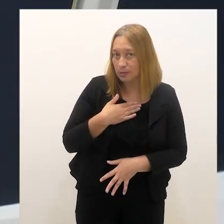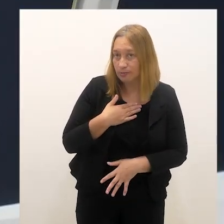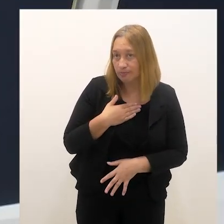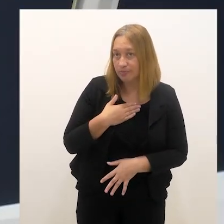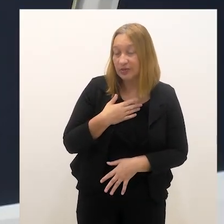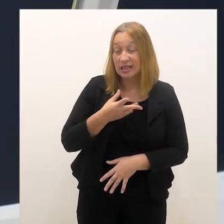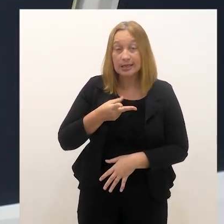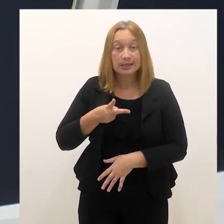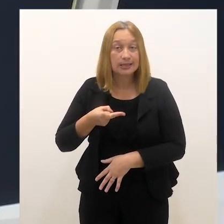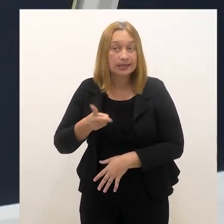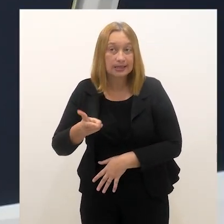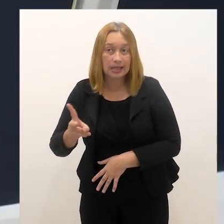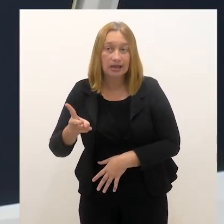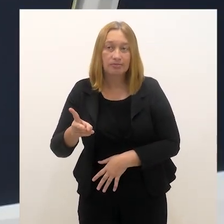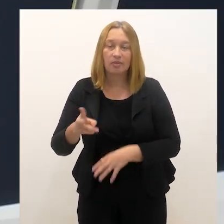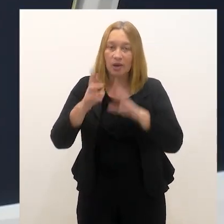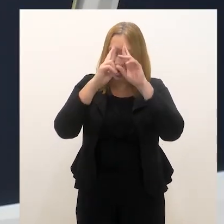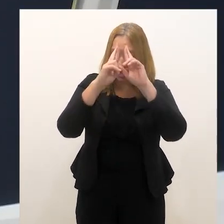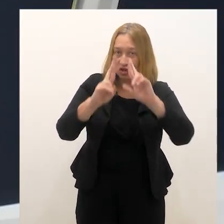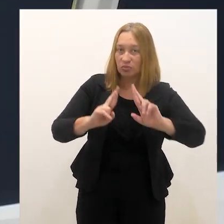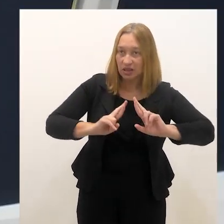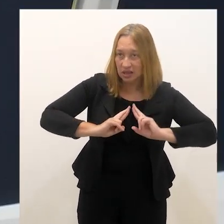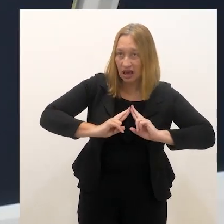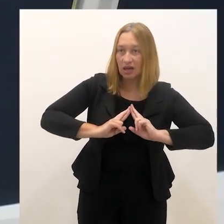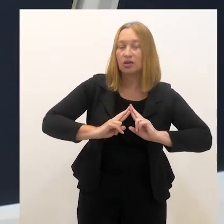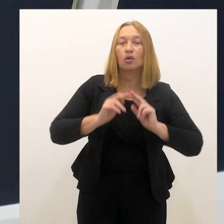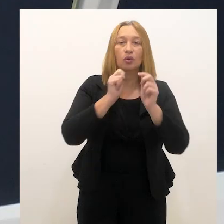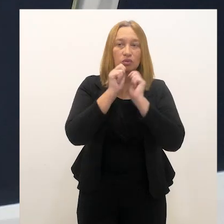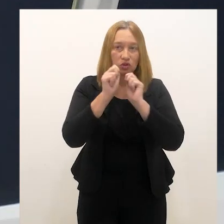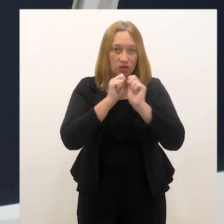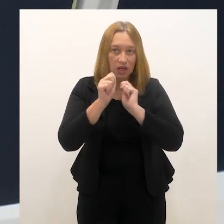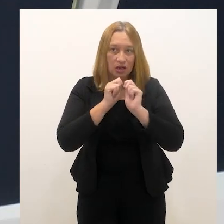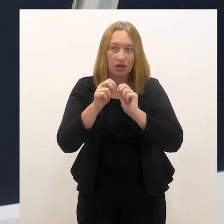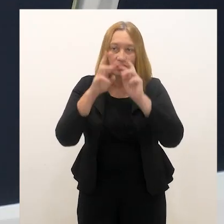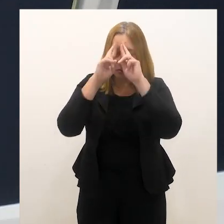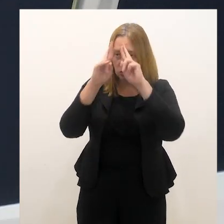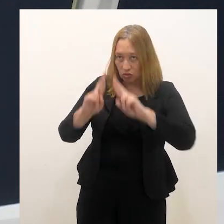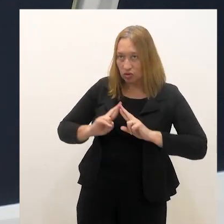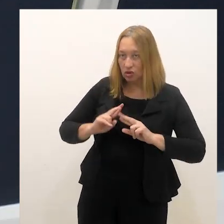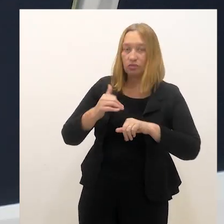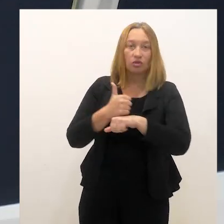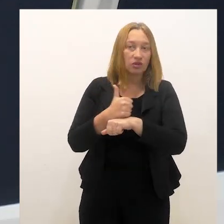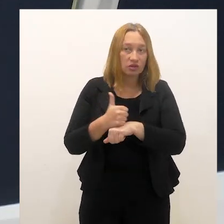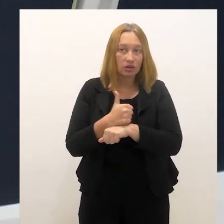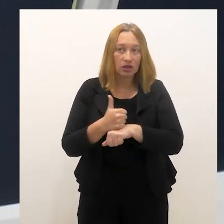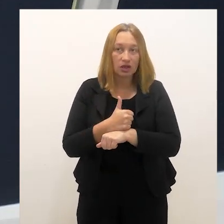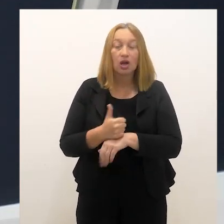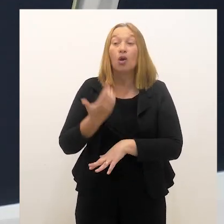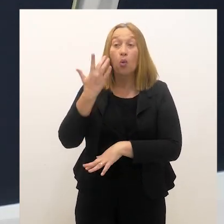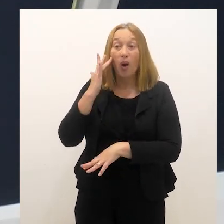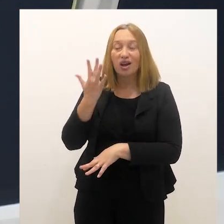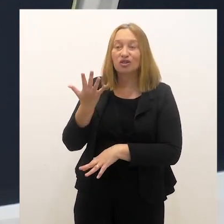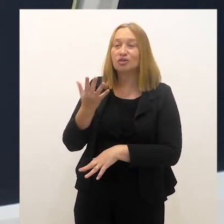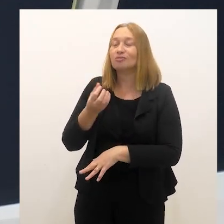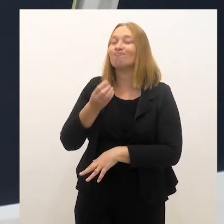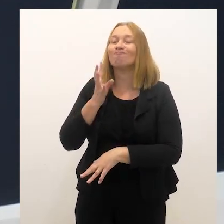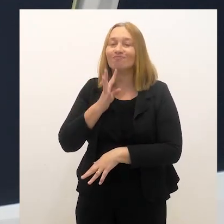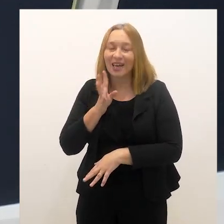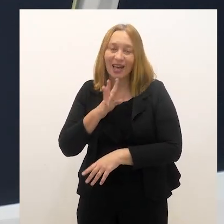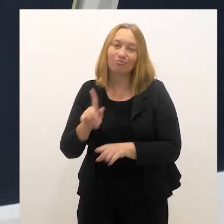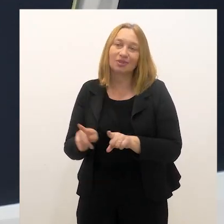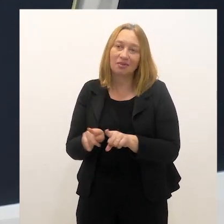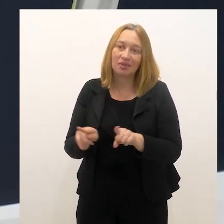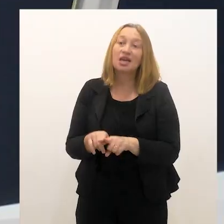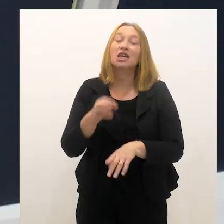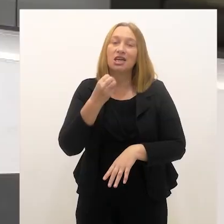comigo. Sempre me respeitaram como jornalista, me respeitaram como profissional. E eu acho isso muito